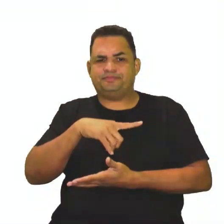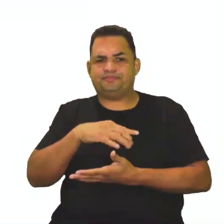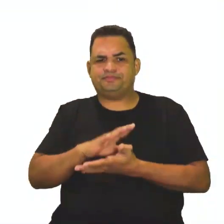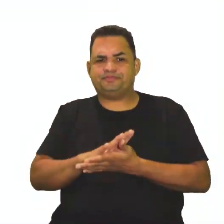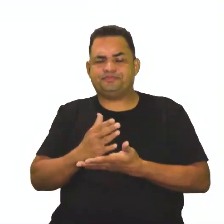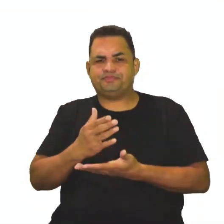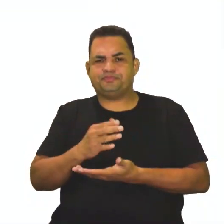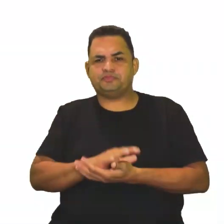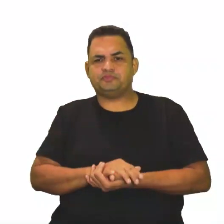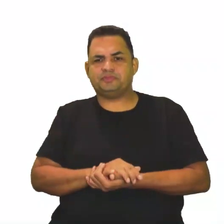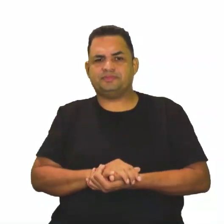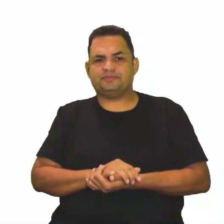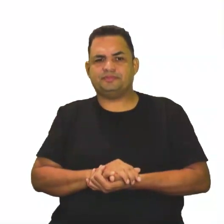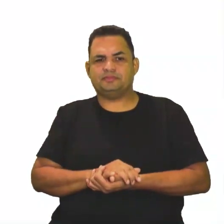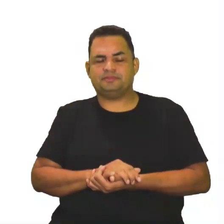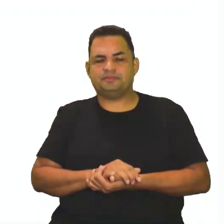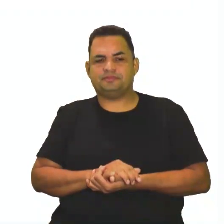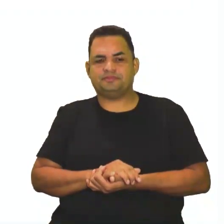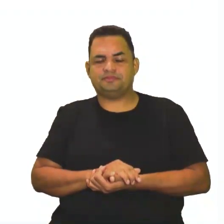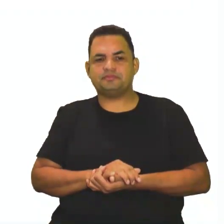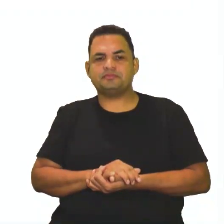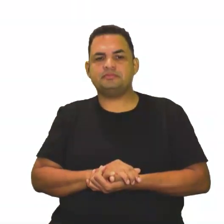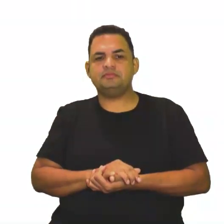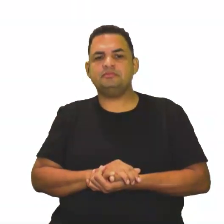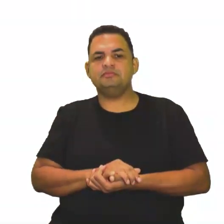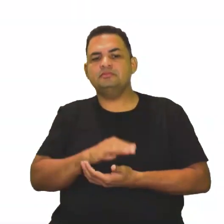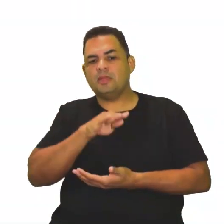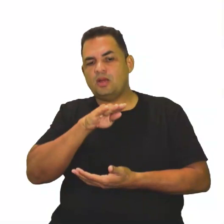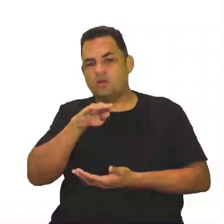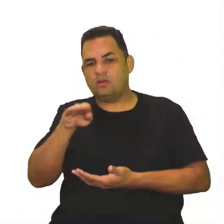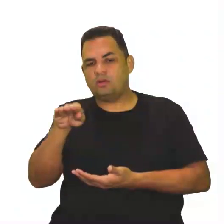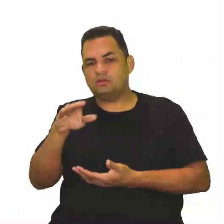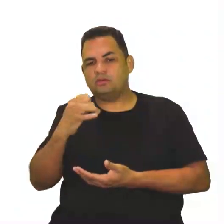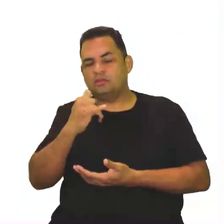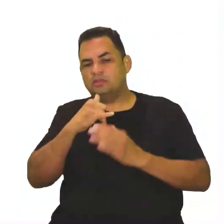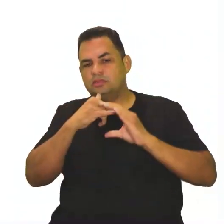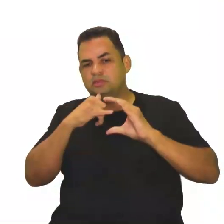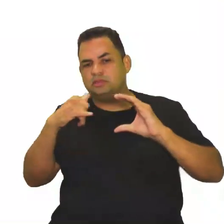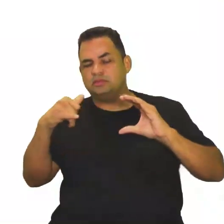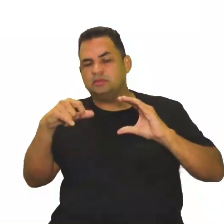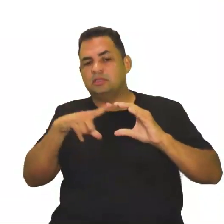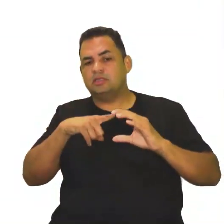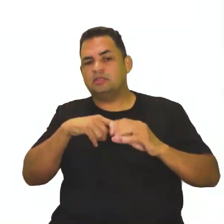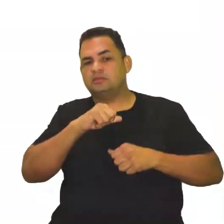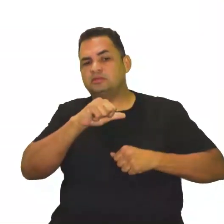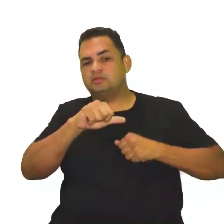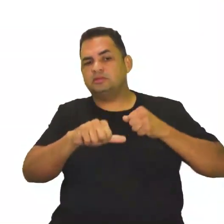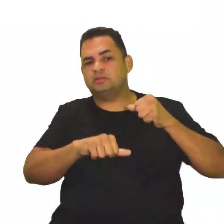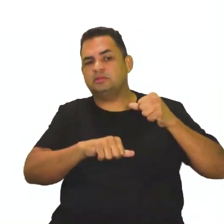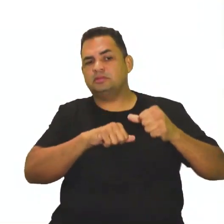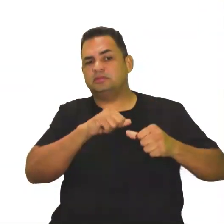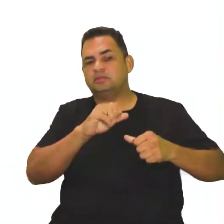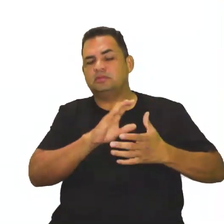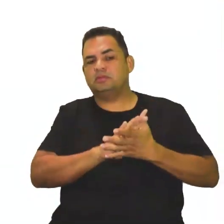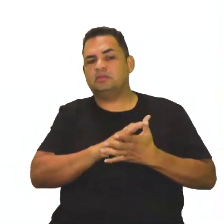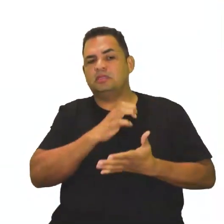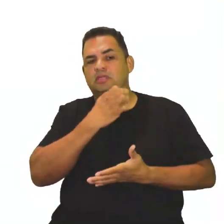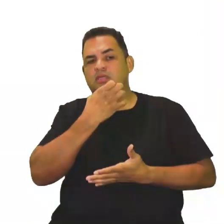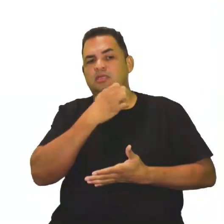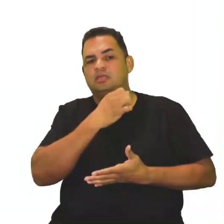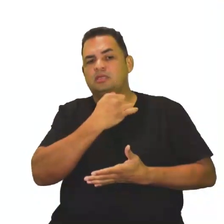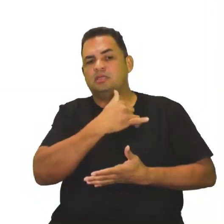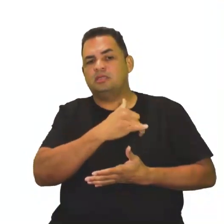uma corrente, ok? Resistor percorrido por corrente, a gente está transformando essa energia elétrica